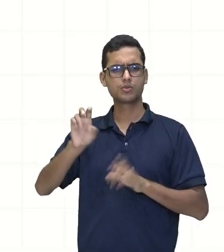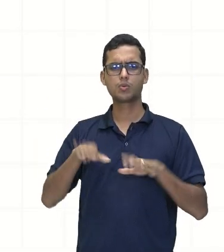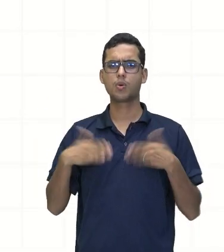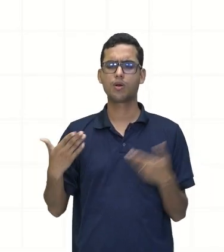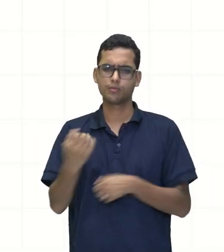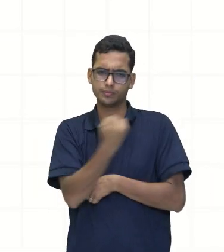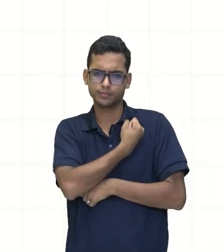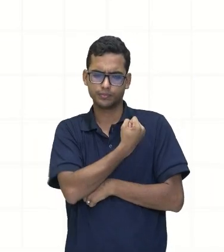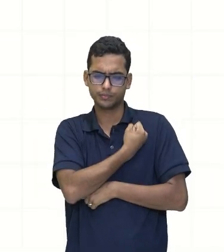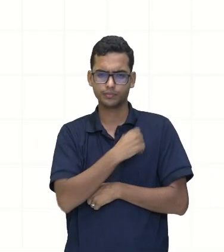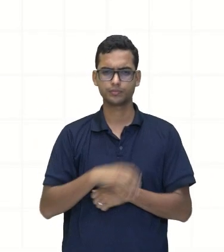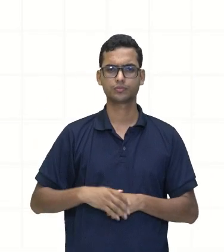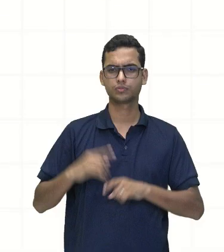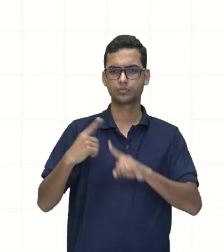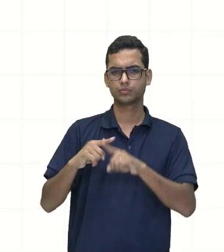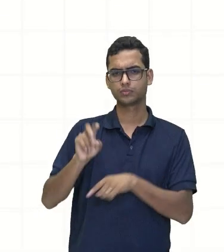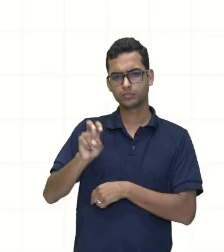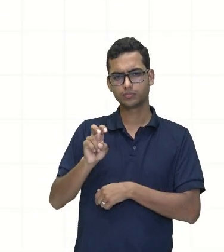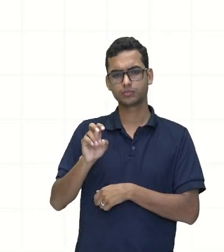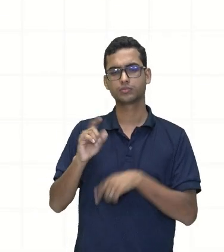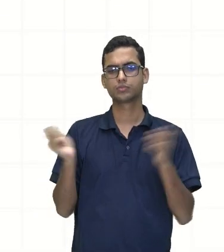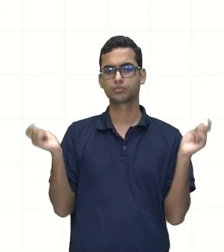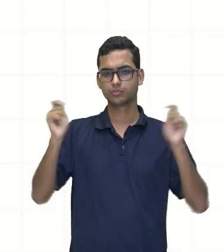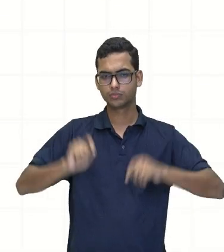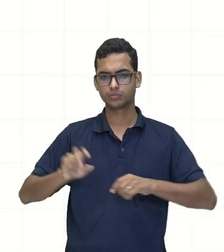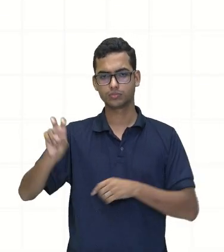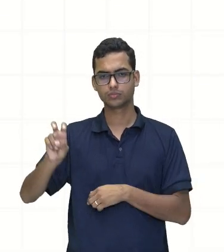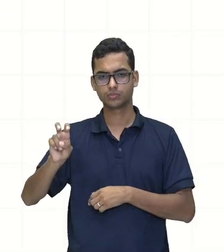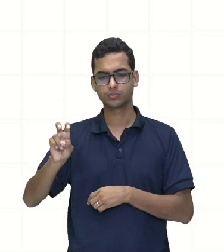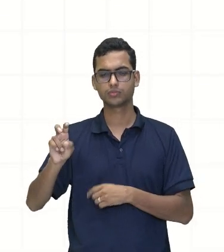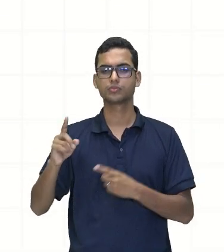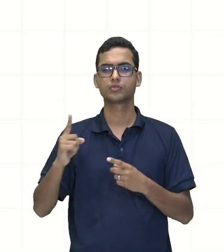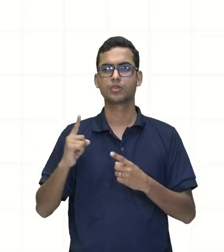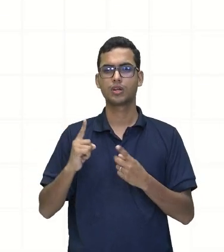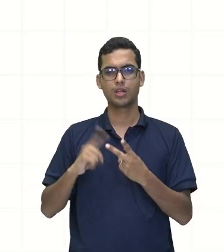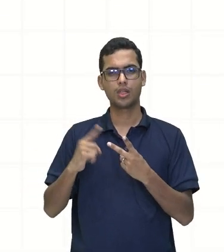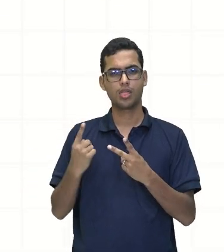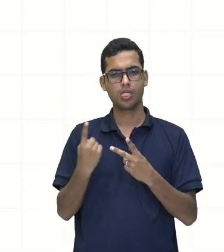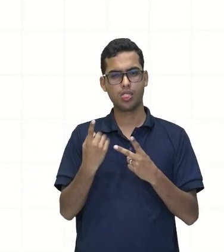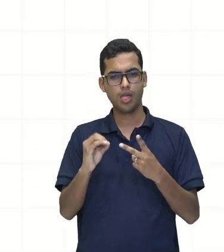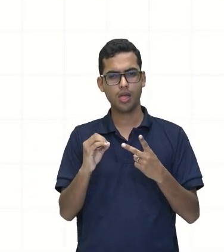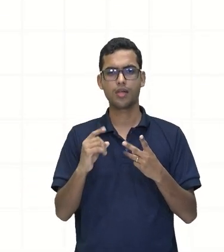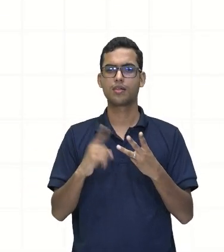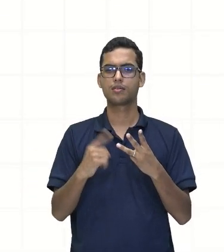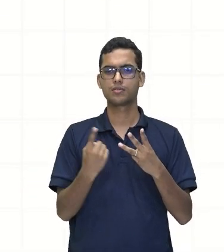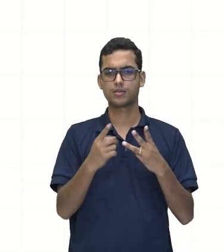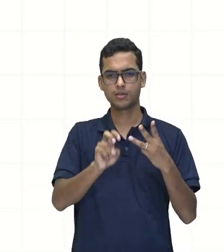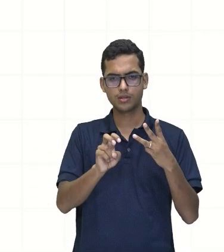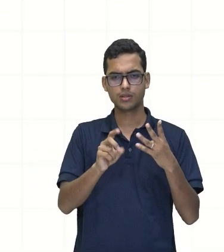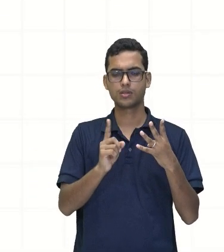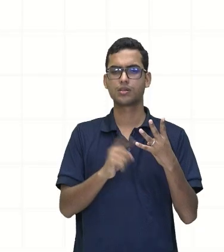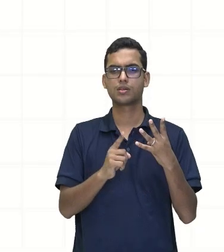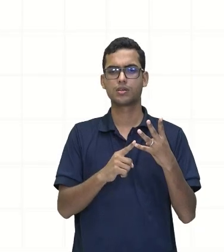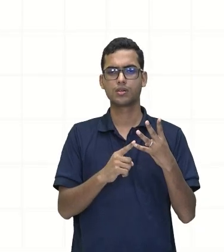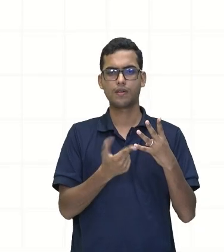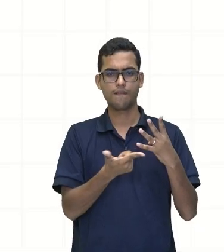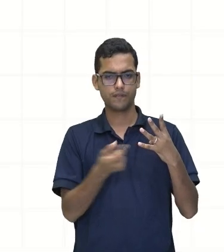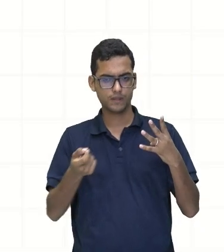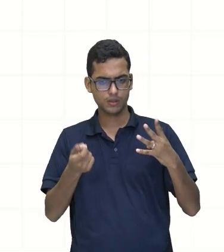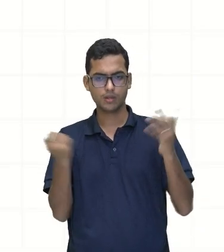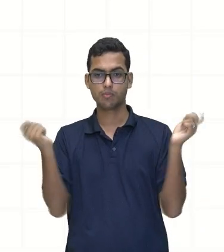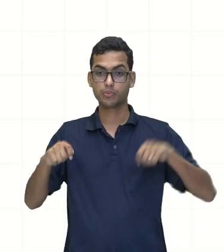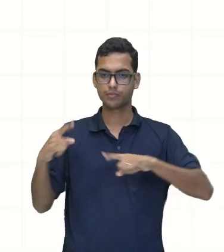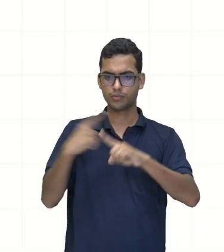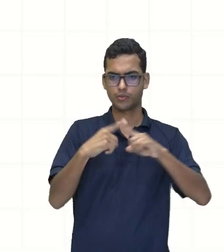5 são 5, 10, 15 e